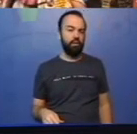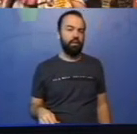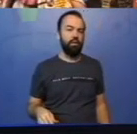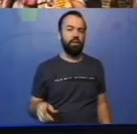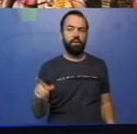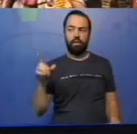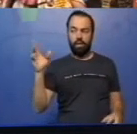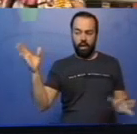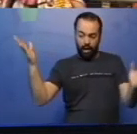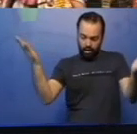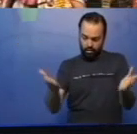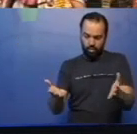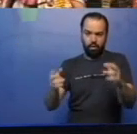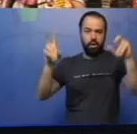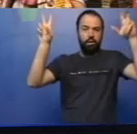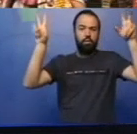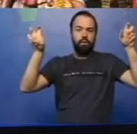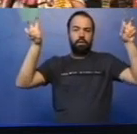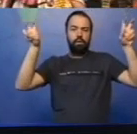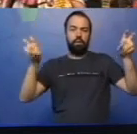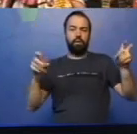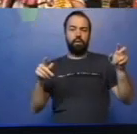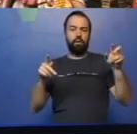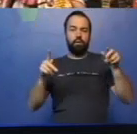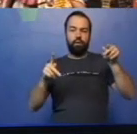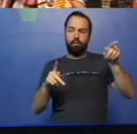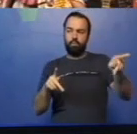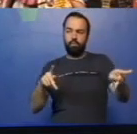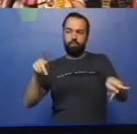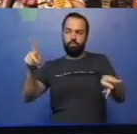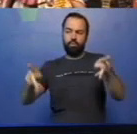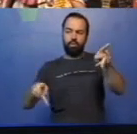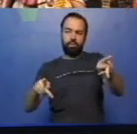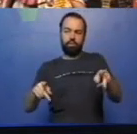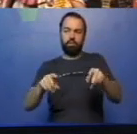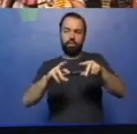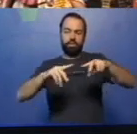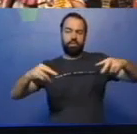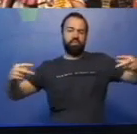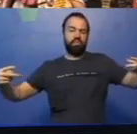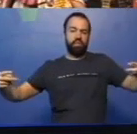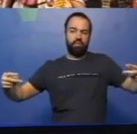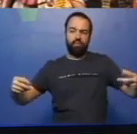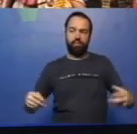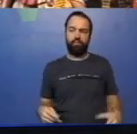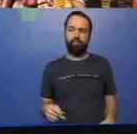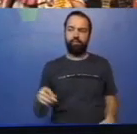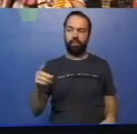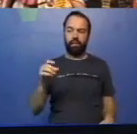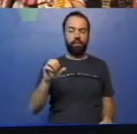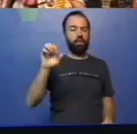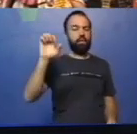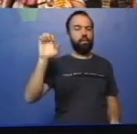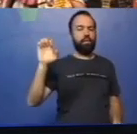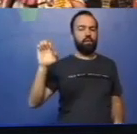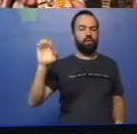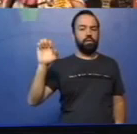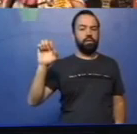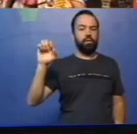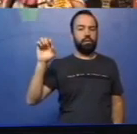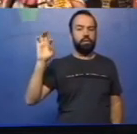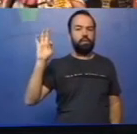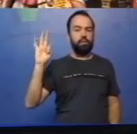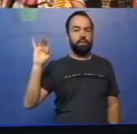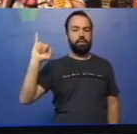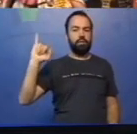do continente africano. Vamos verificar aqui a definição de etnia. Grupo humano, que tem diversos elementos